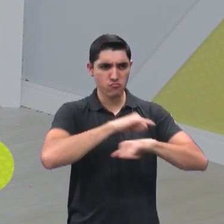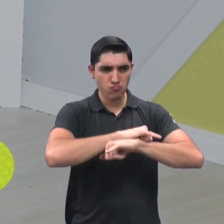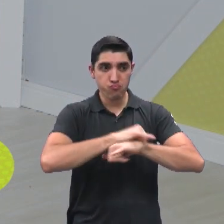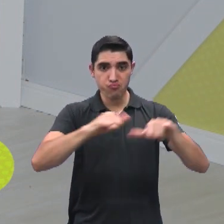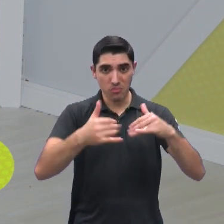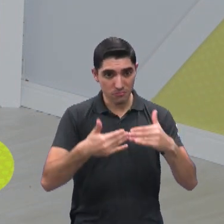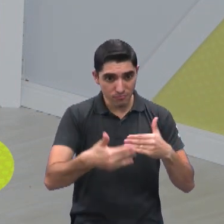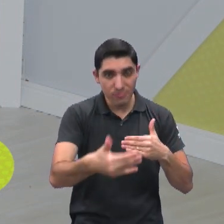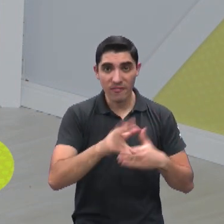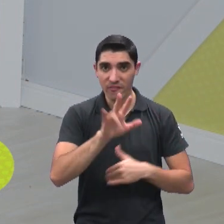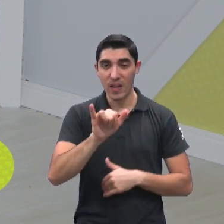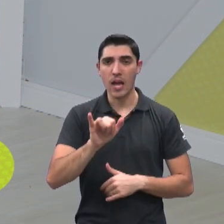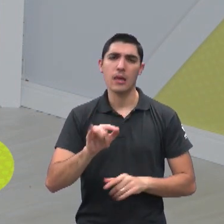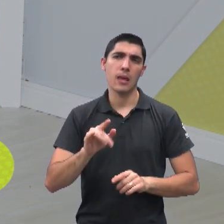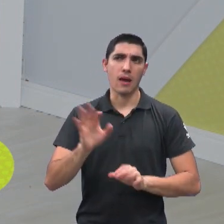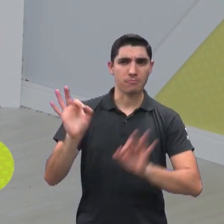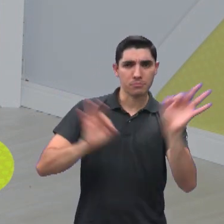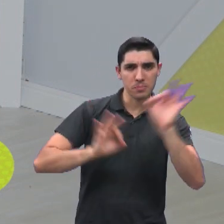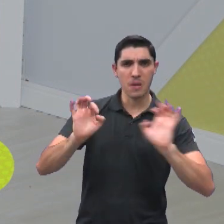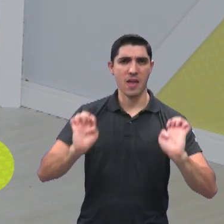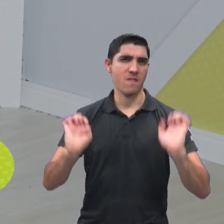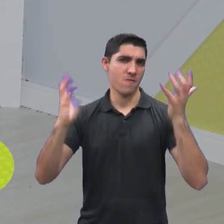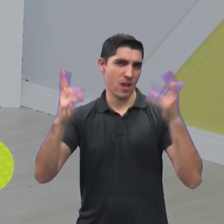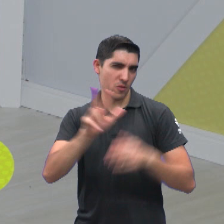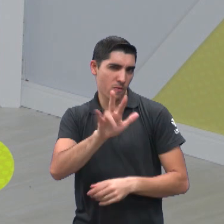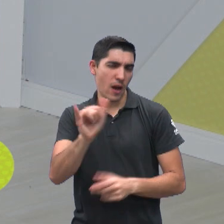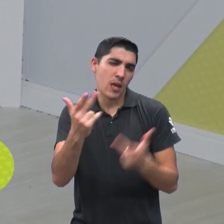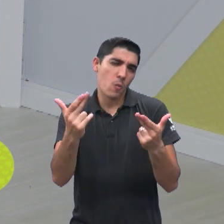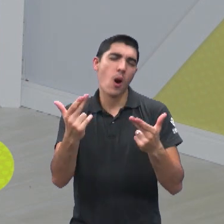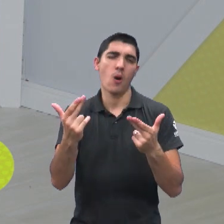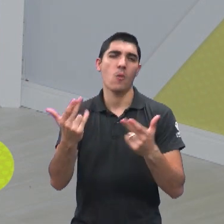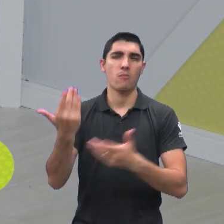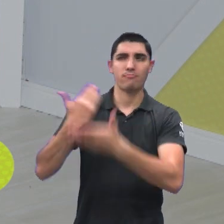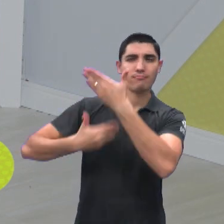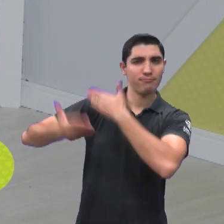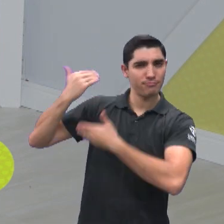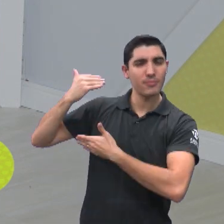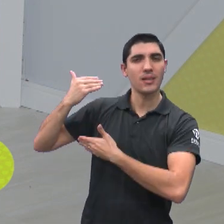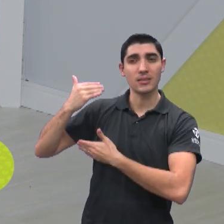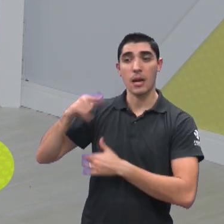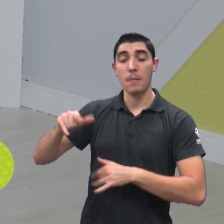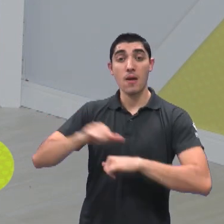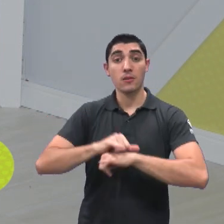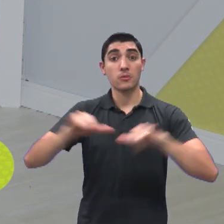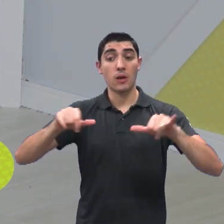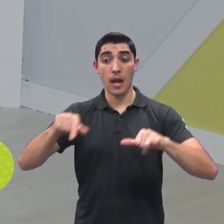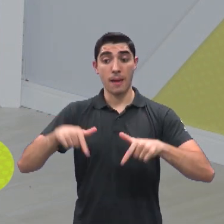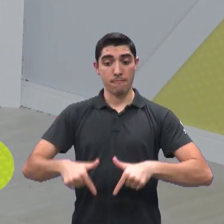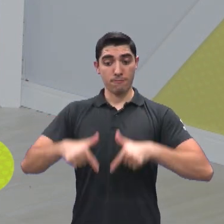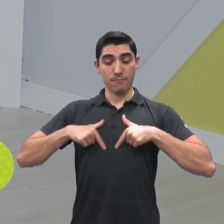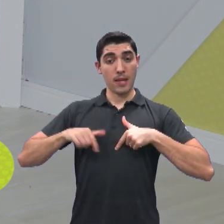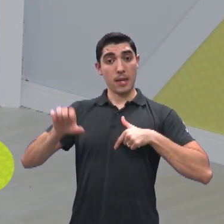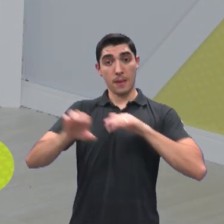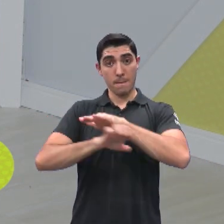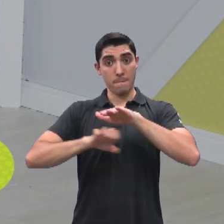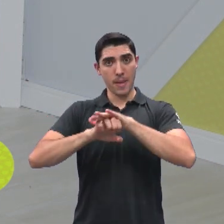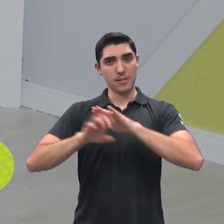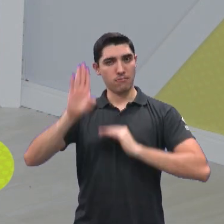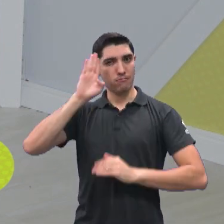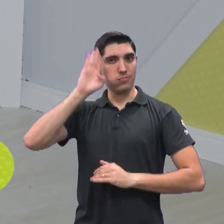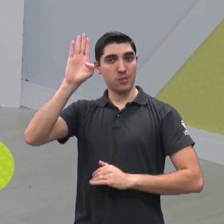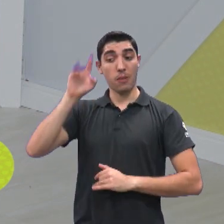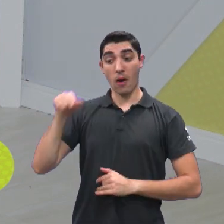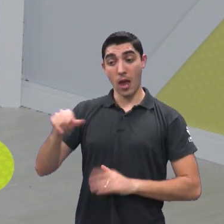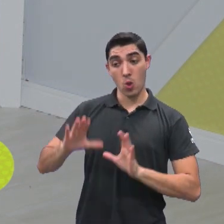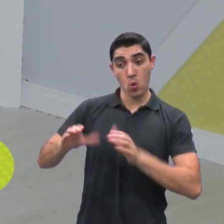Basquetebol. Um evento deve ser realizado, assim como foi da outra vez, né, para anunciar o patrocinador master e também este novo elenco do São José Basquetebol,